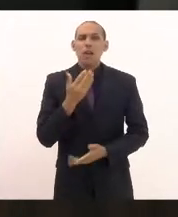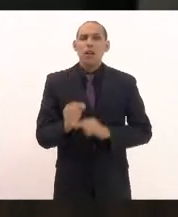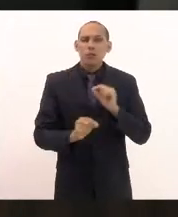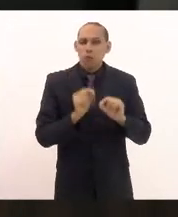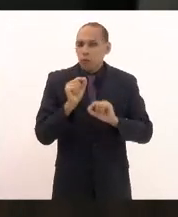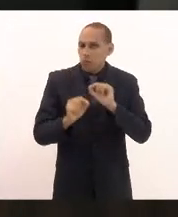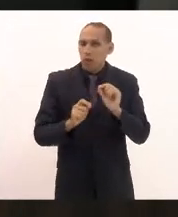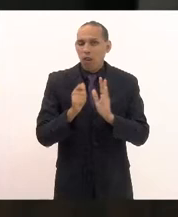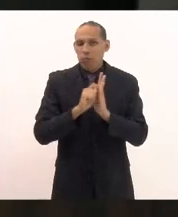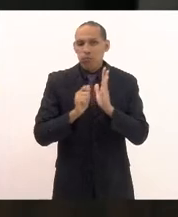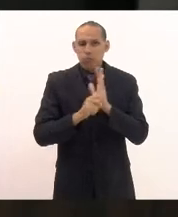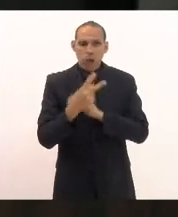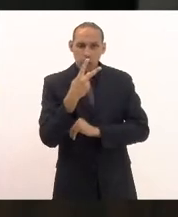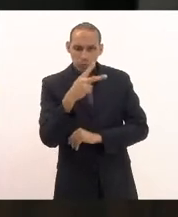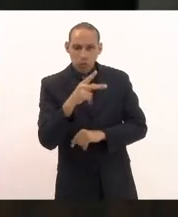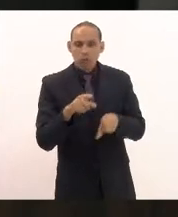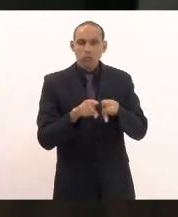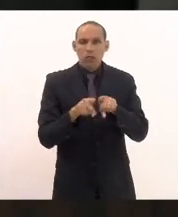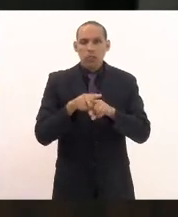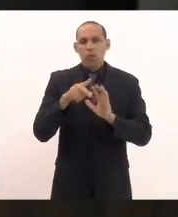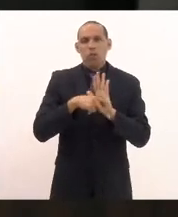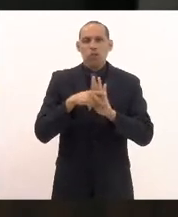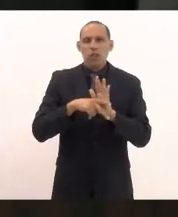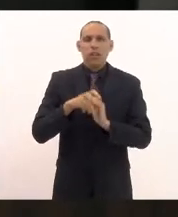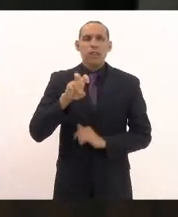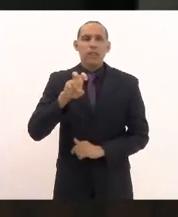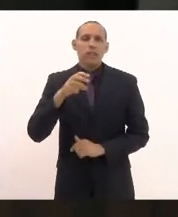coautoria no projeto de Vossa Excelência, o